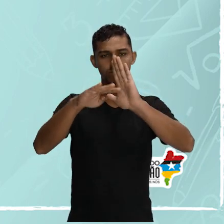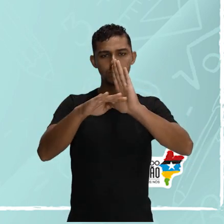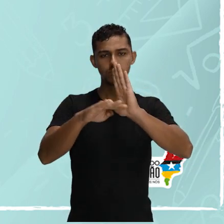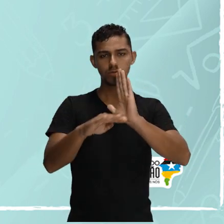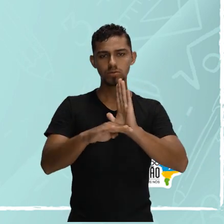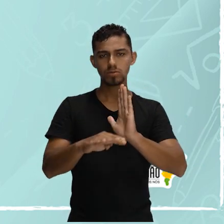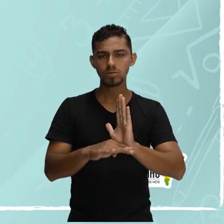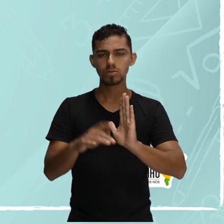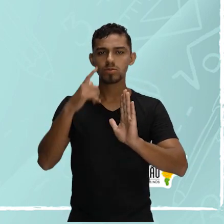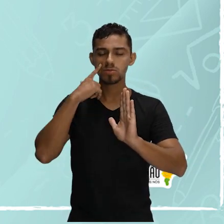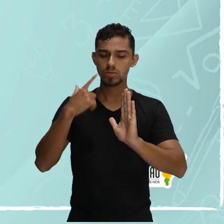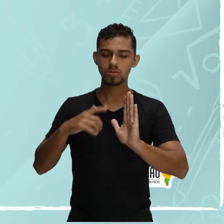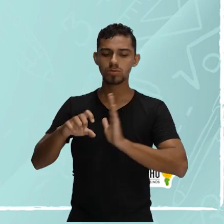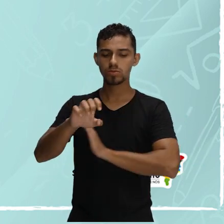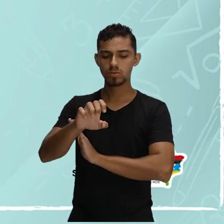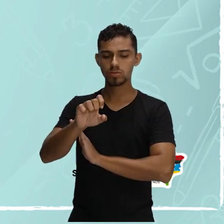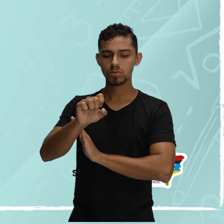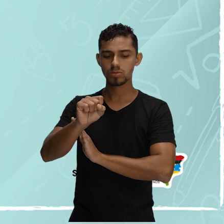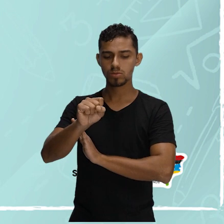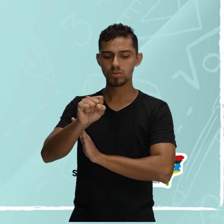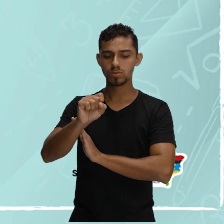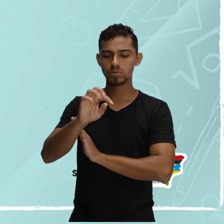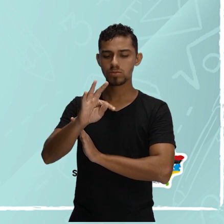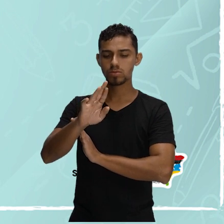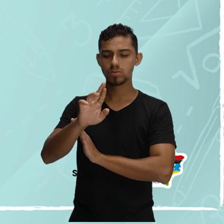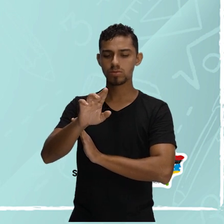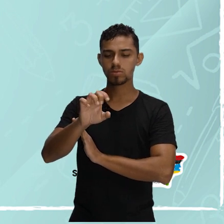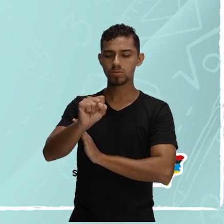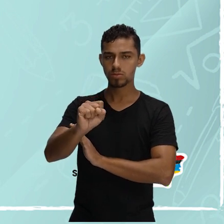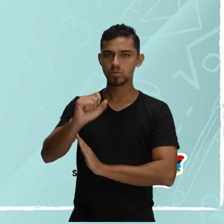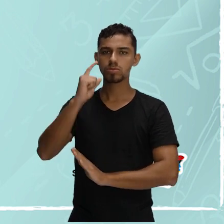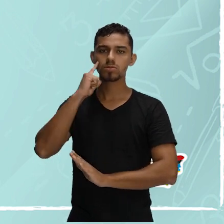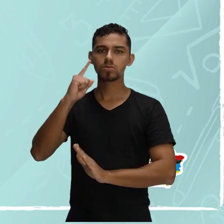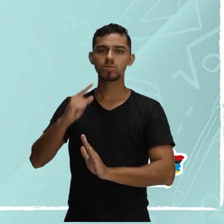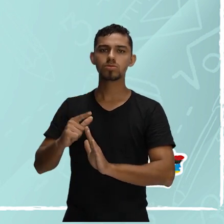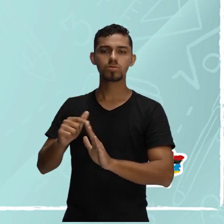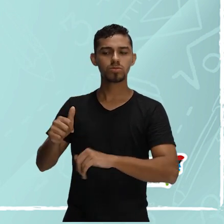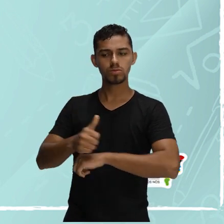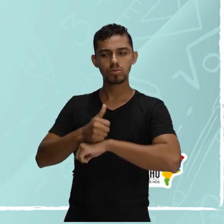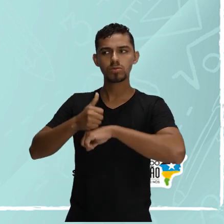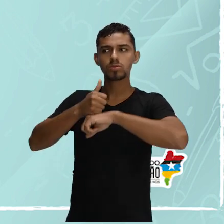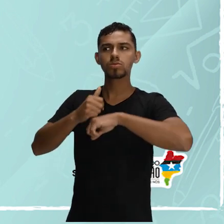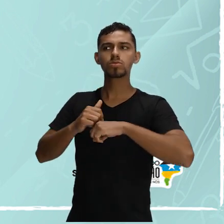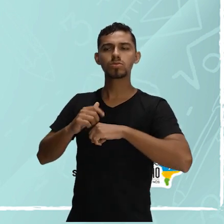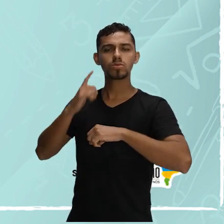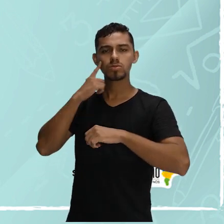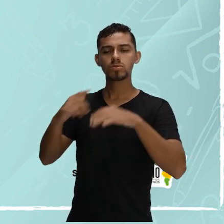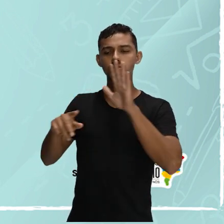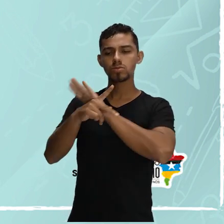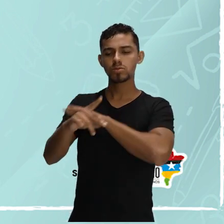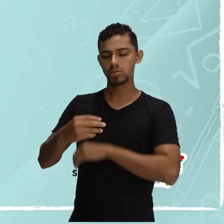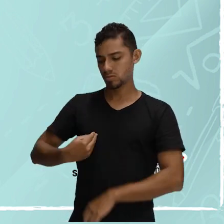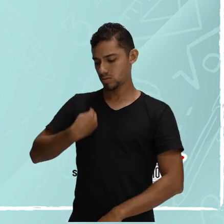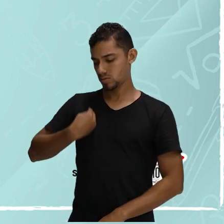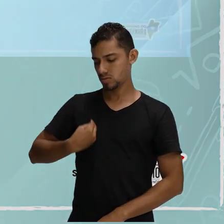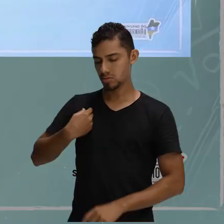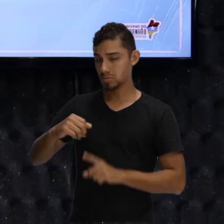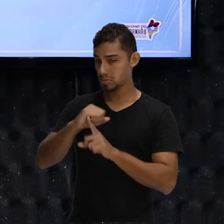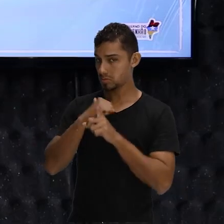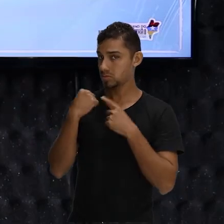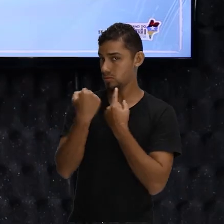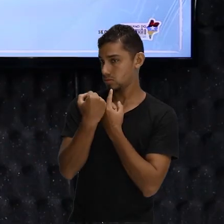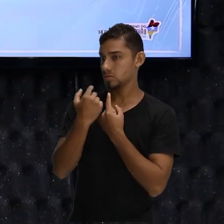posição. Não te esquece. O status social é a posição ocupada pelo indivíduo na vida social. E a